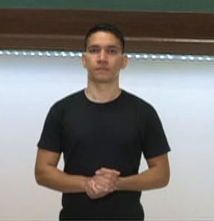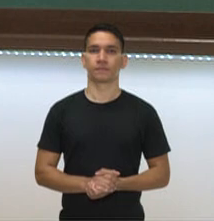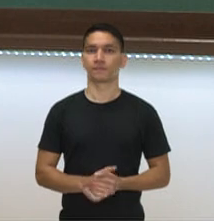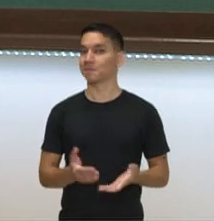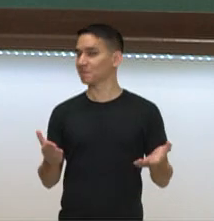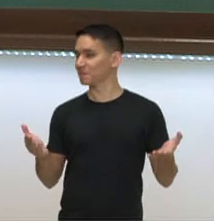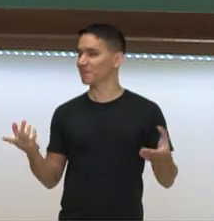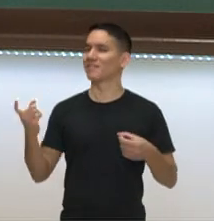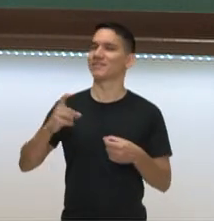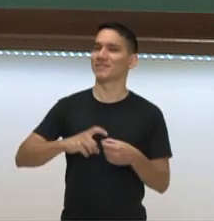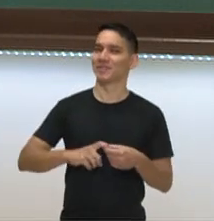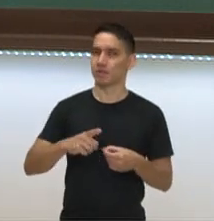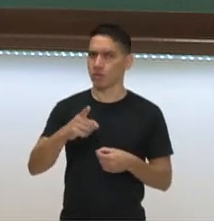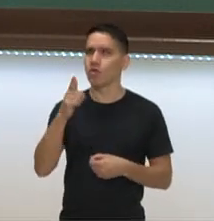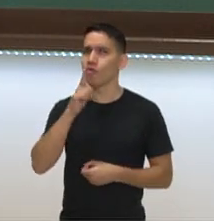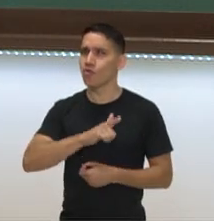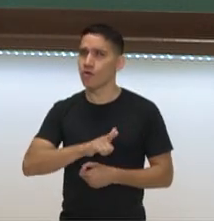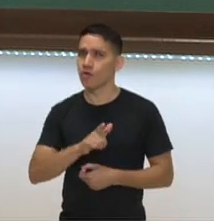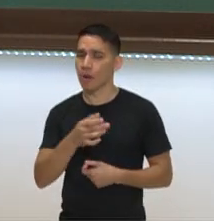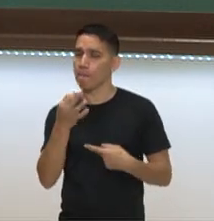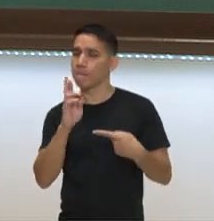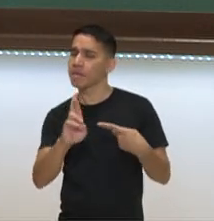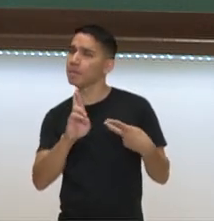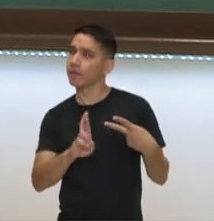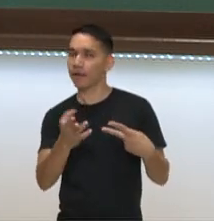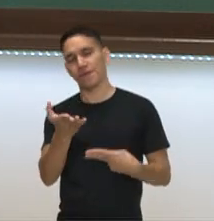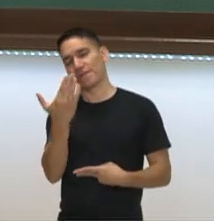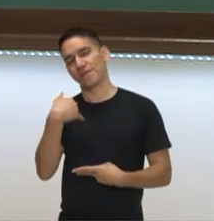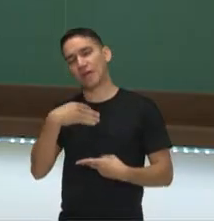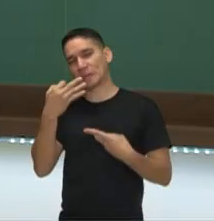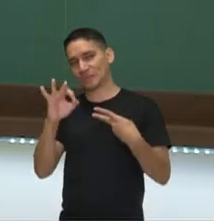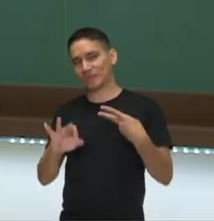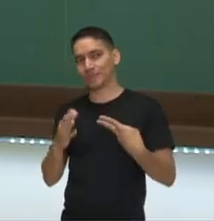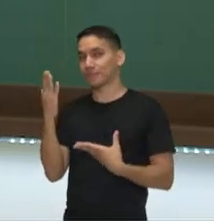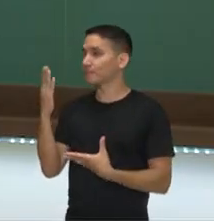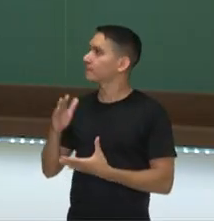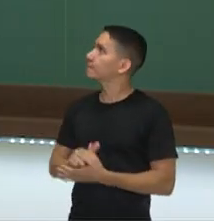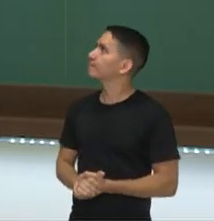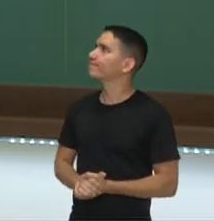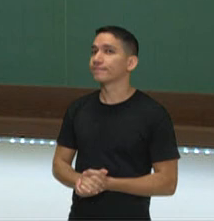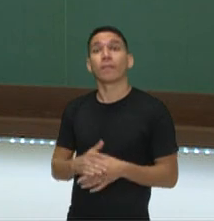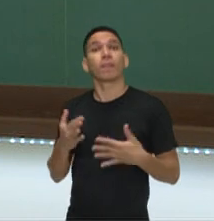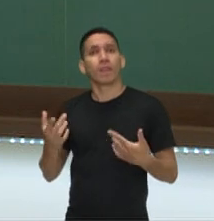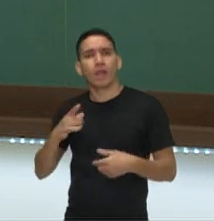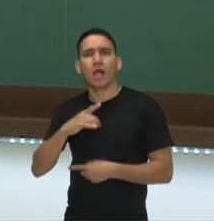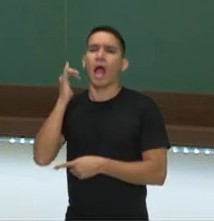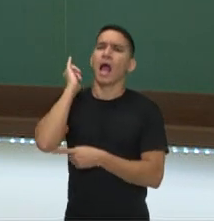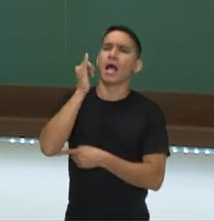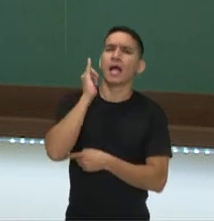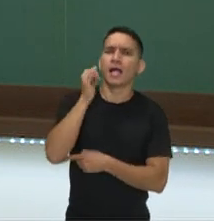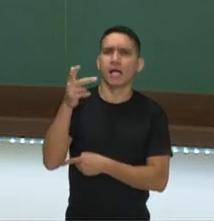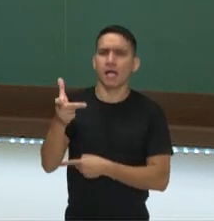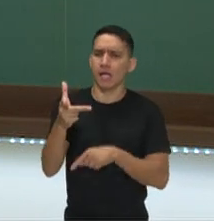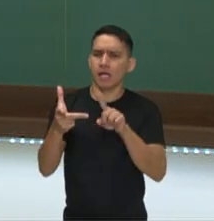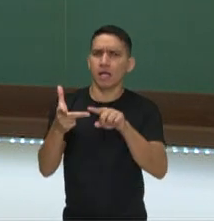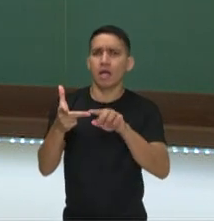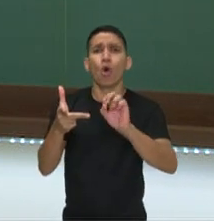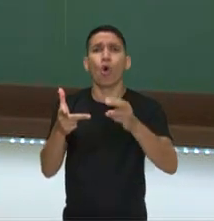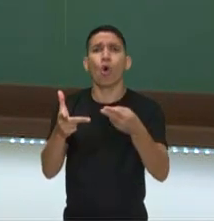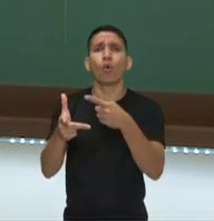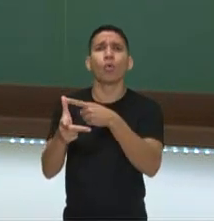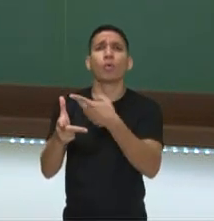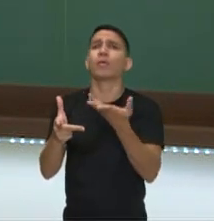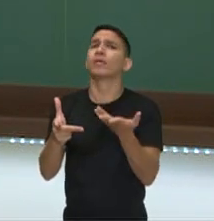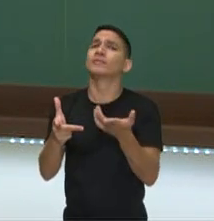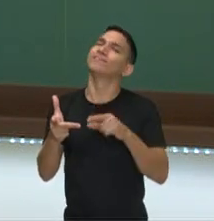Olá, voltamos. Conseguiu fazer atividade? Vem comigo conferir. Temos um narrador em terceira ou primeira pessoa?